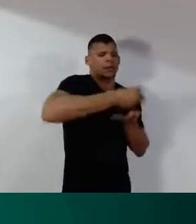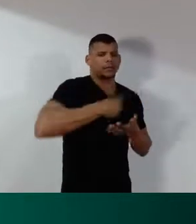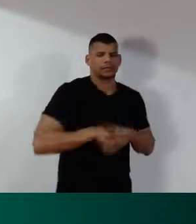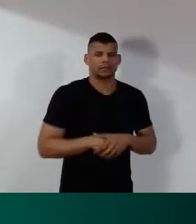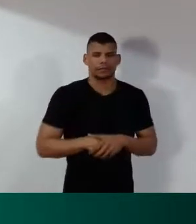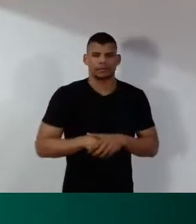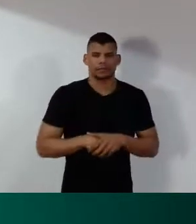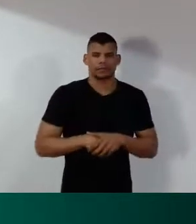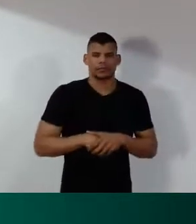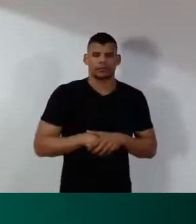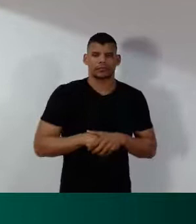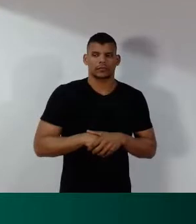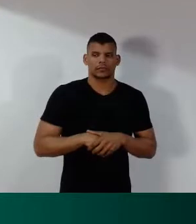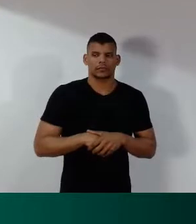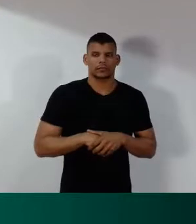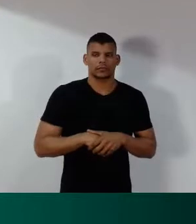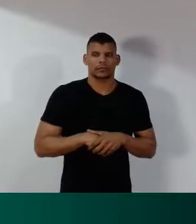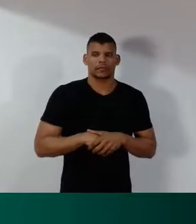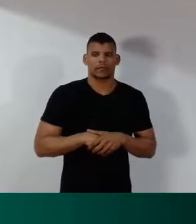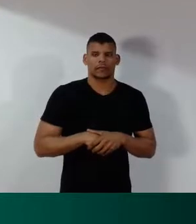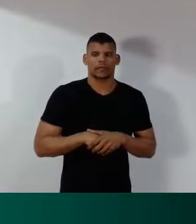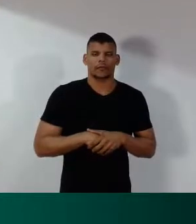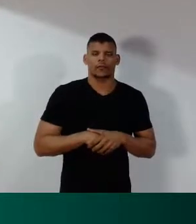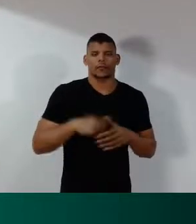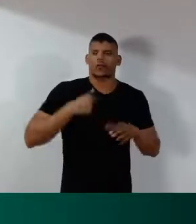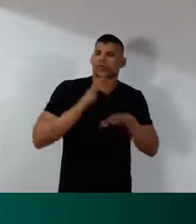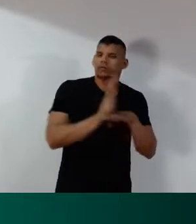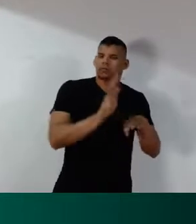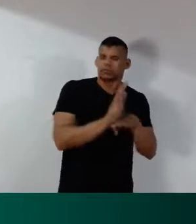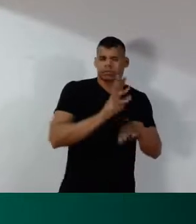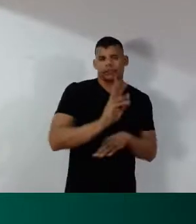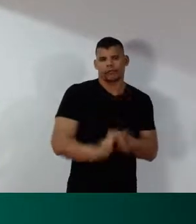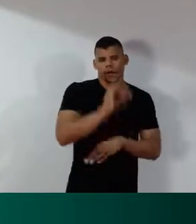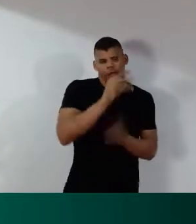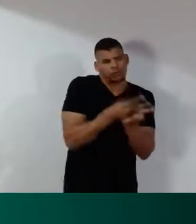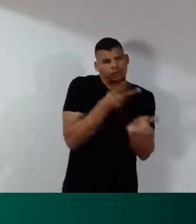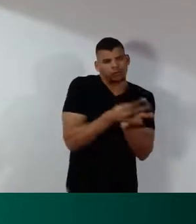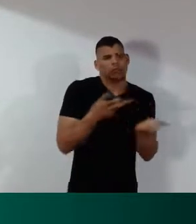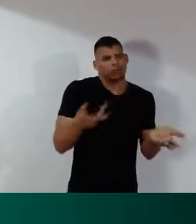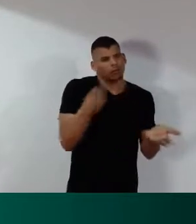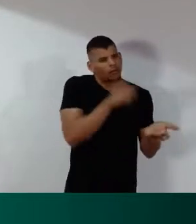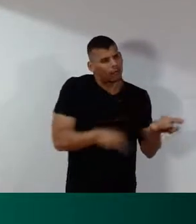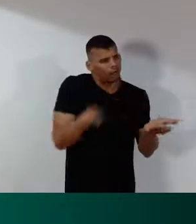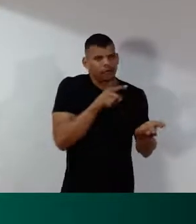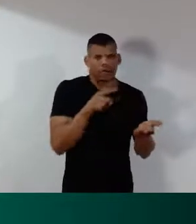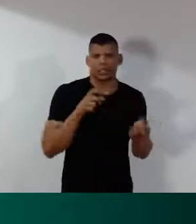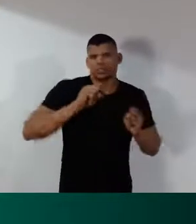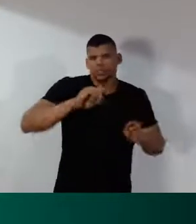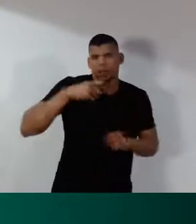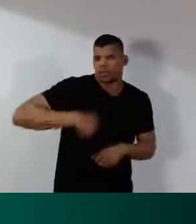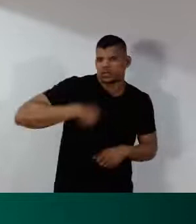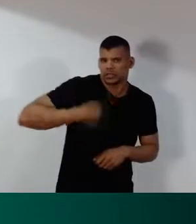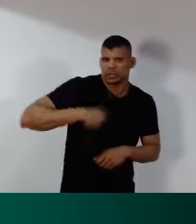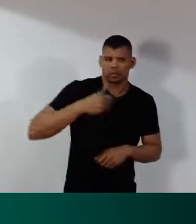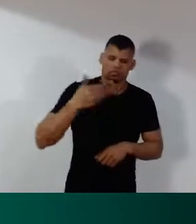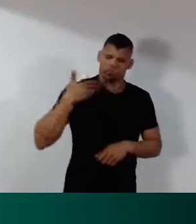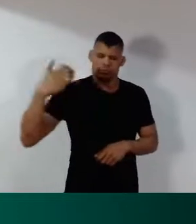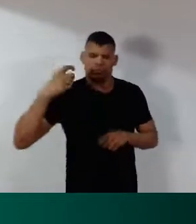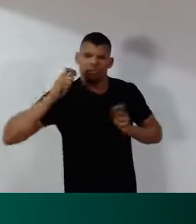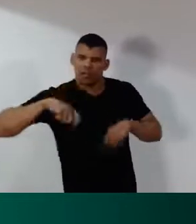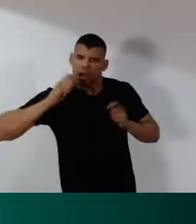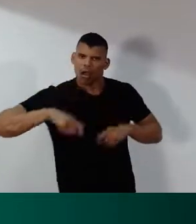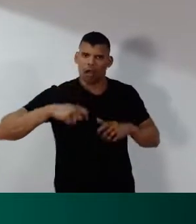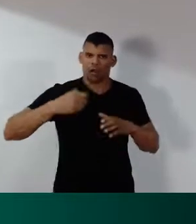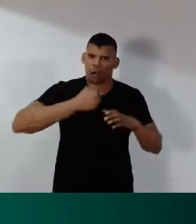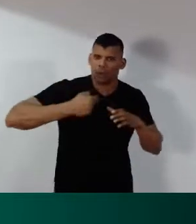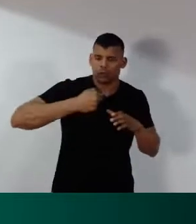pessoas e eu vou fazer depender de mim eu vou fazer sempre podem contar comigo cada passo que foi